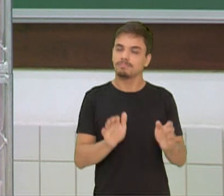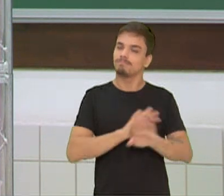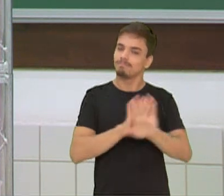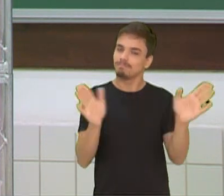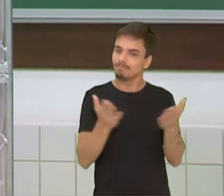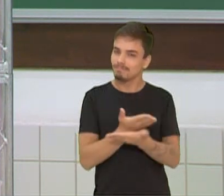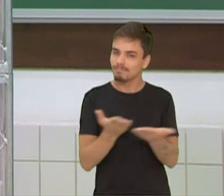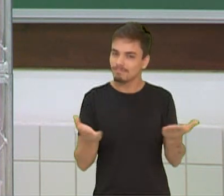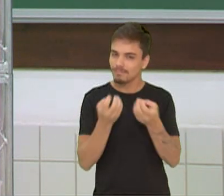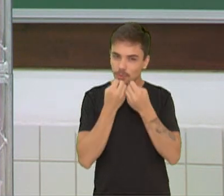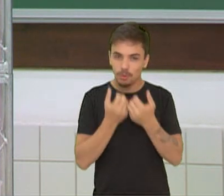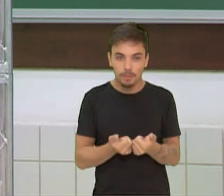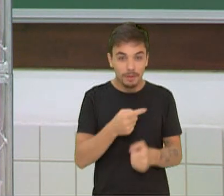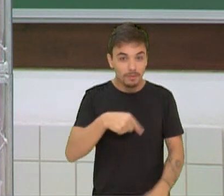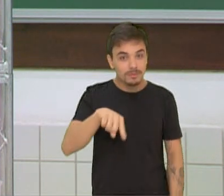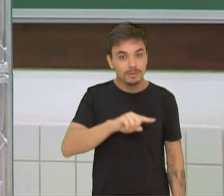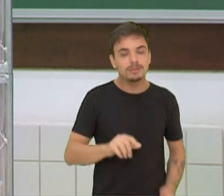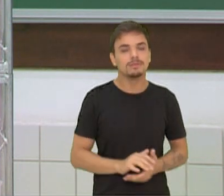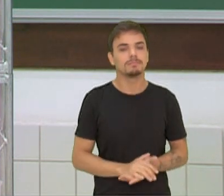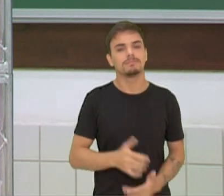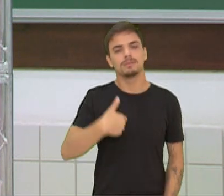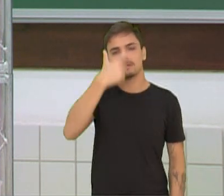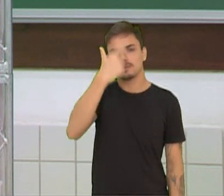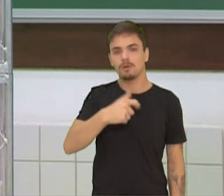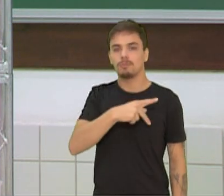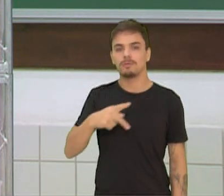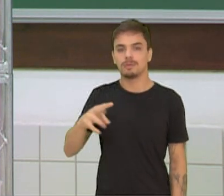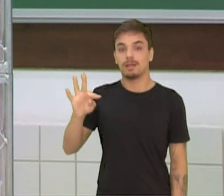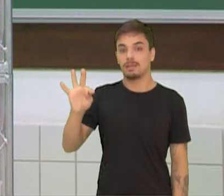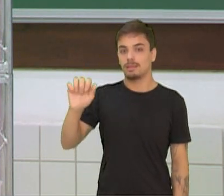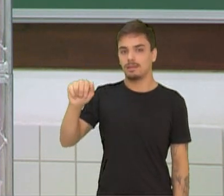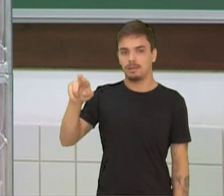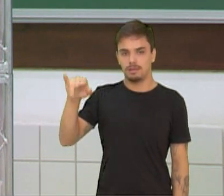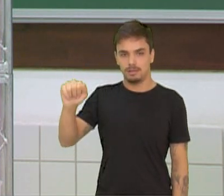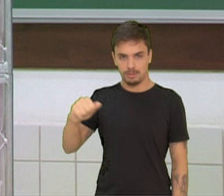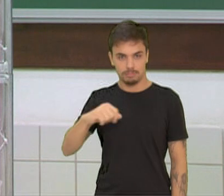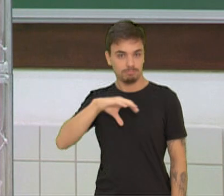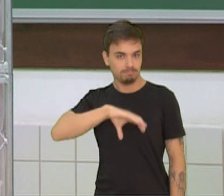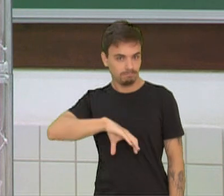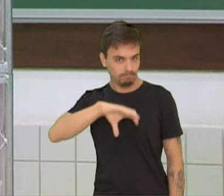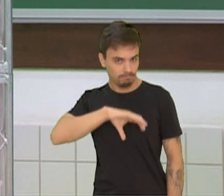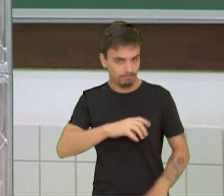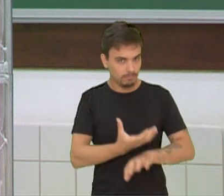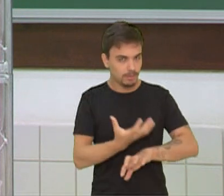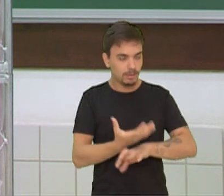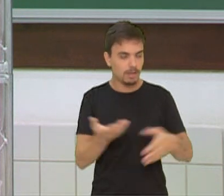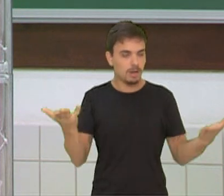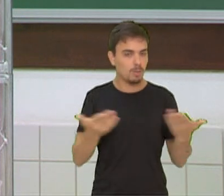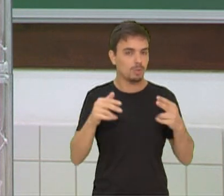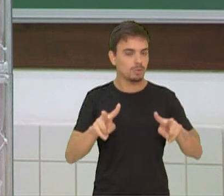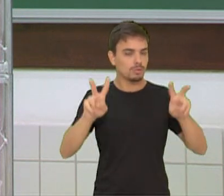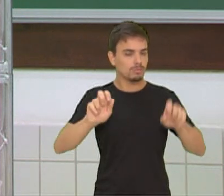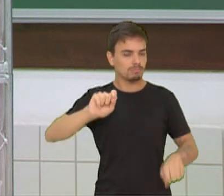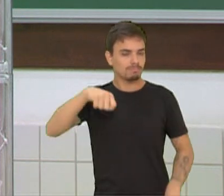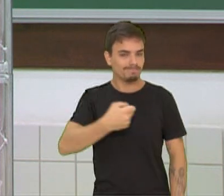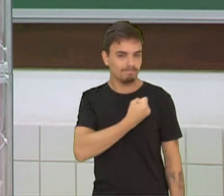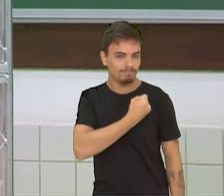Oi, oi pessoal, tudo bem com vocês? Professora Tânia de Língua Portuguesa, trabalhando hoje a aula de